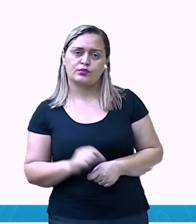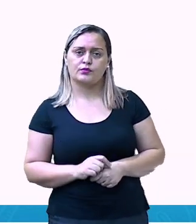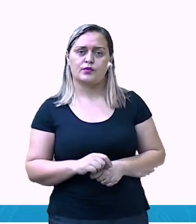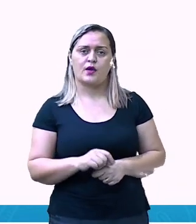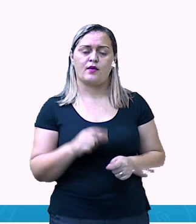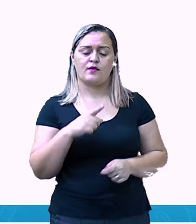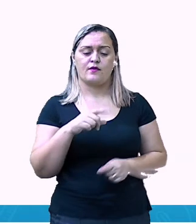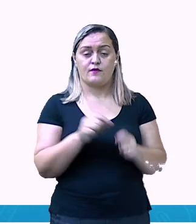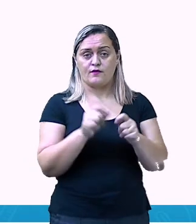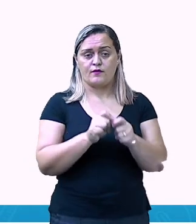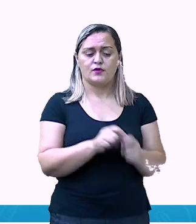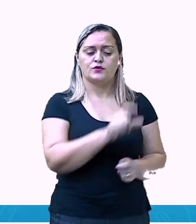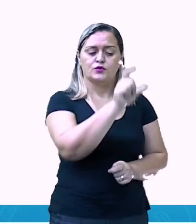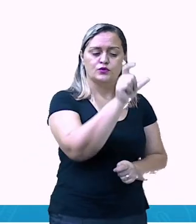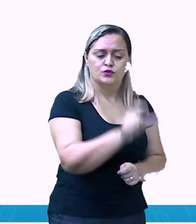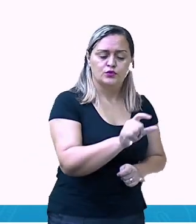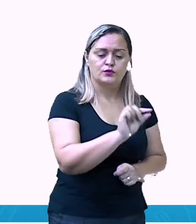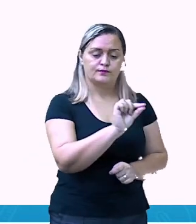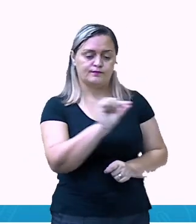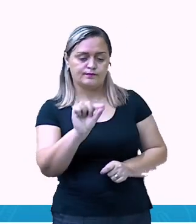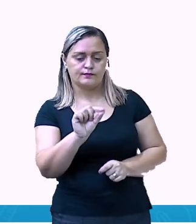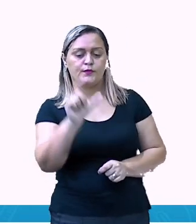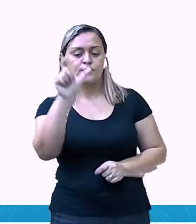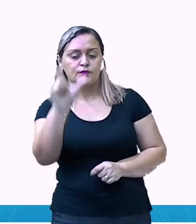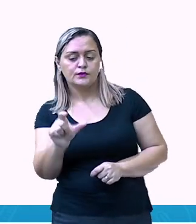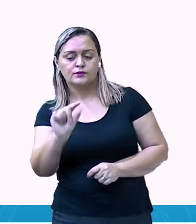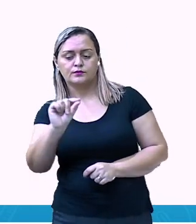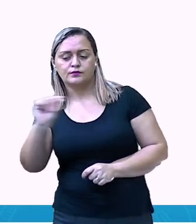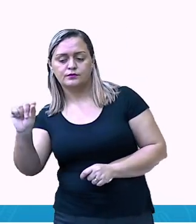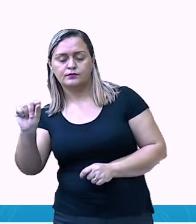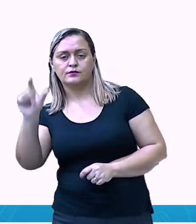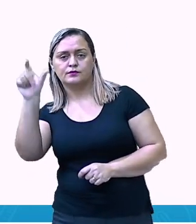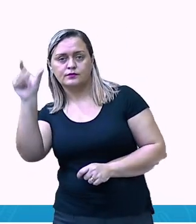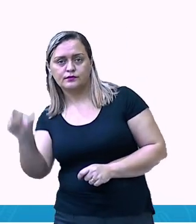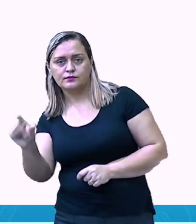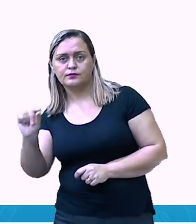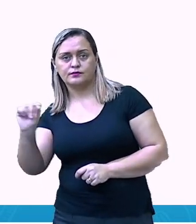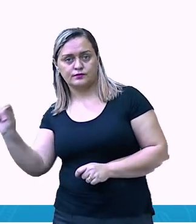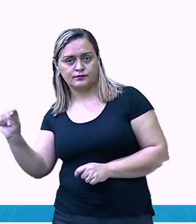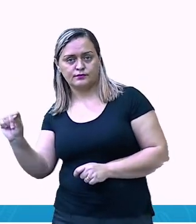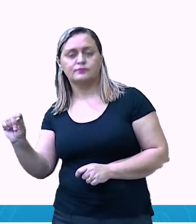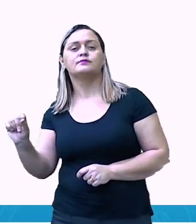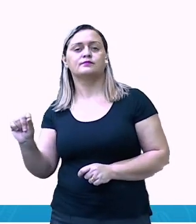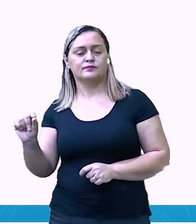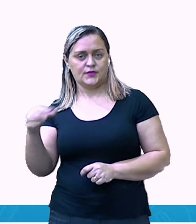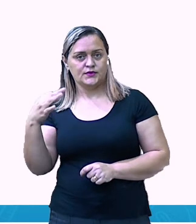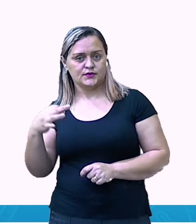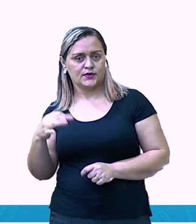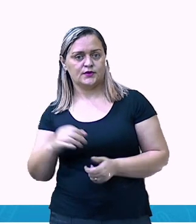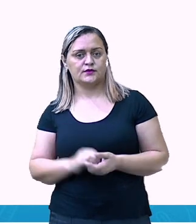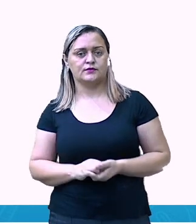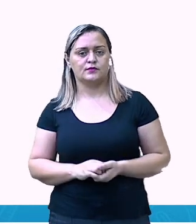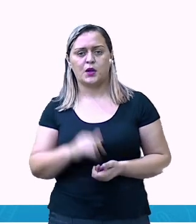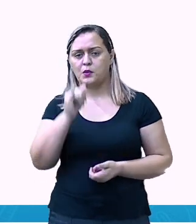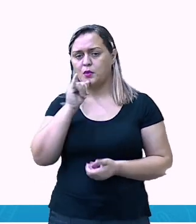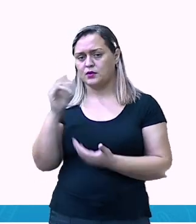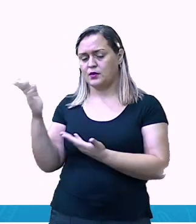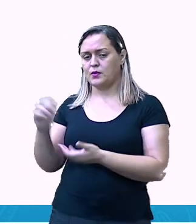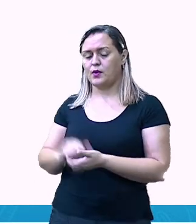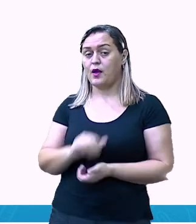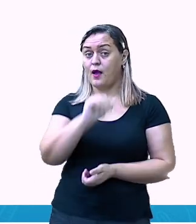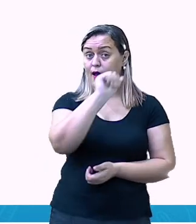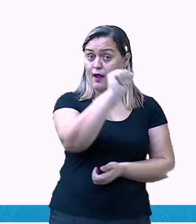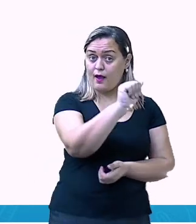sílaba e vai separar essas sílabas com o hífen. Olha aí os tracinhos. A, tracinho,